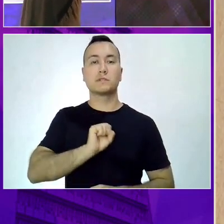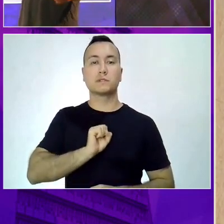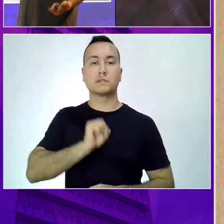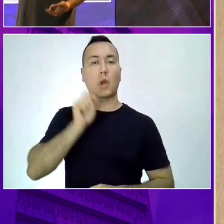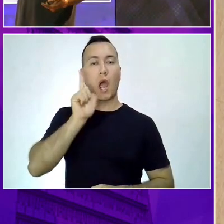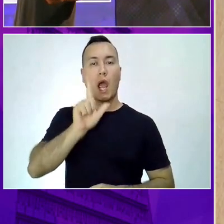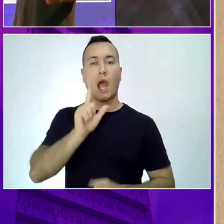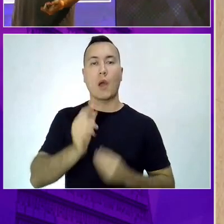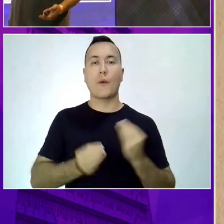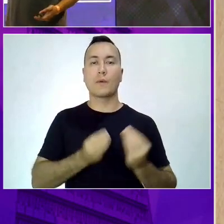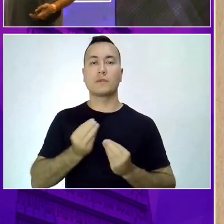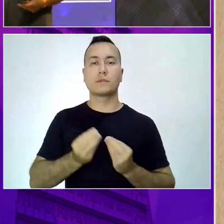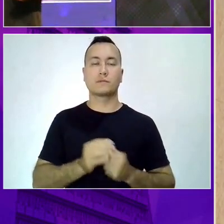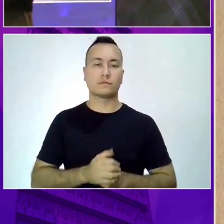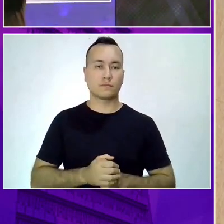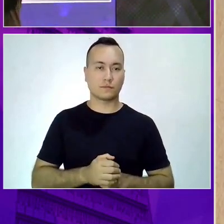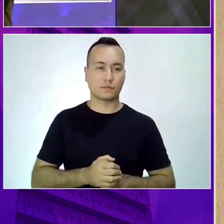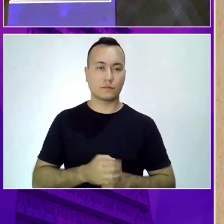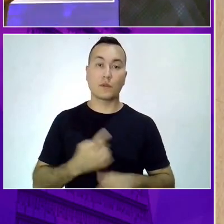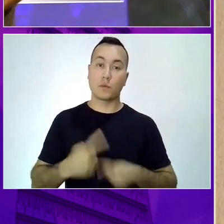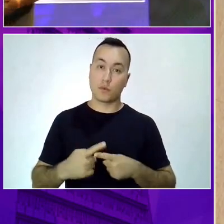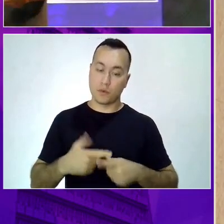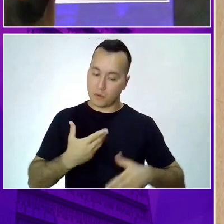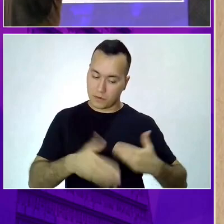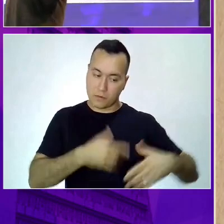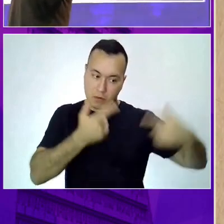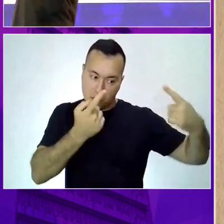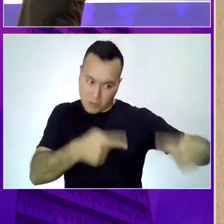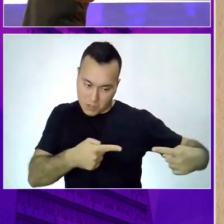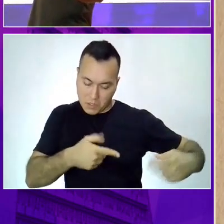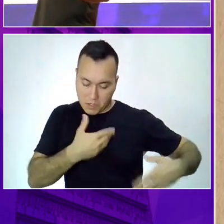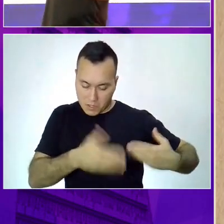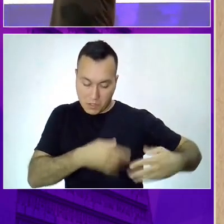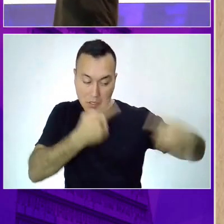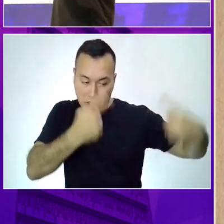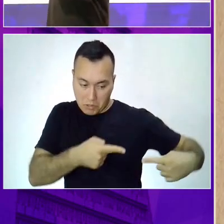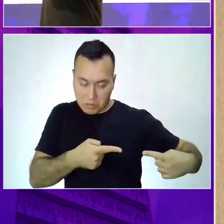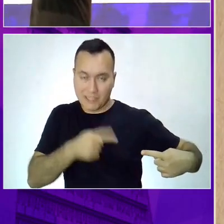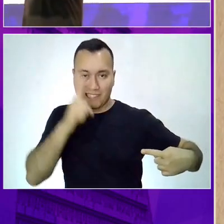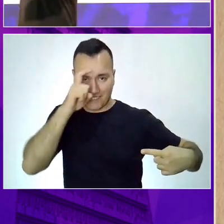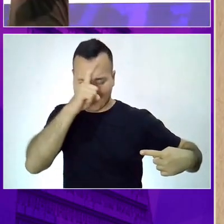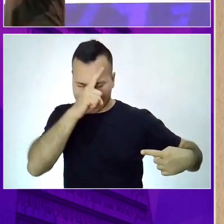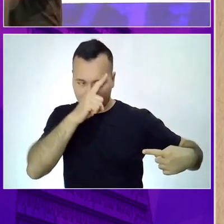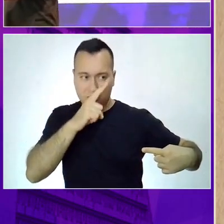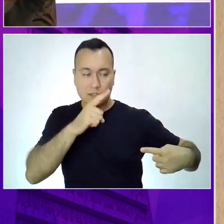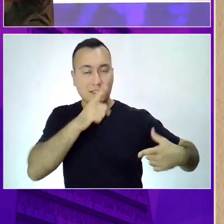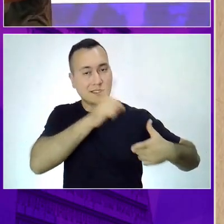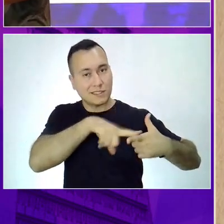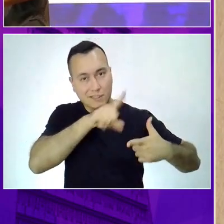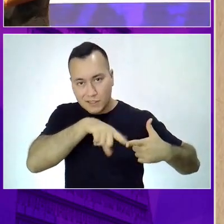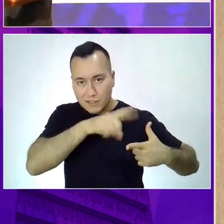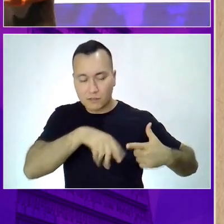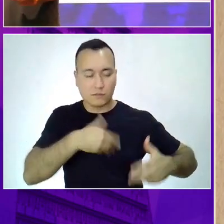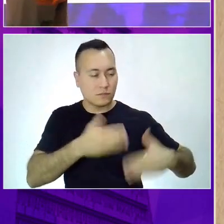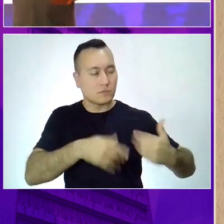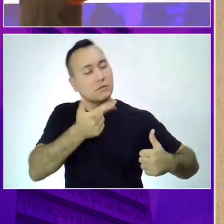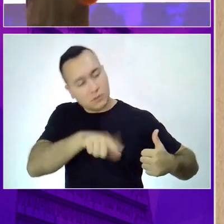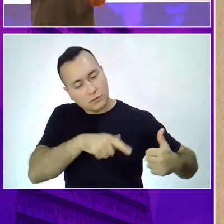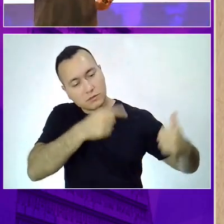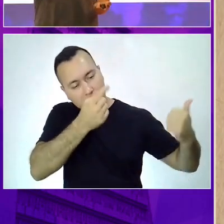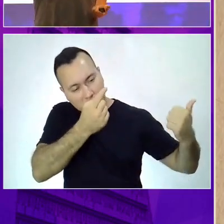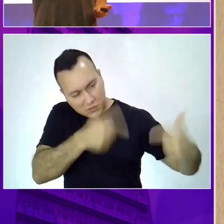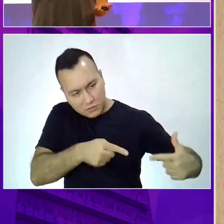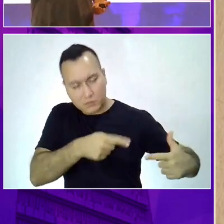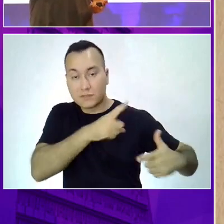enfrentar desafios, dragões, vamos ter que entender como a gente faz para se repensar, e para fazer